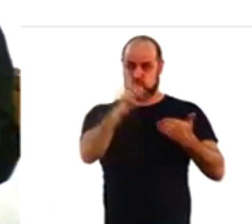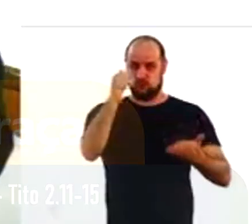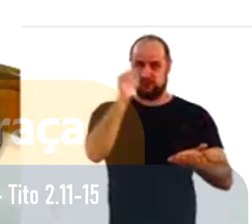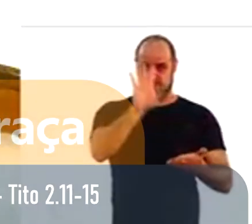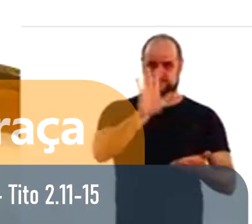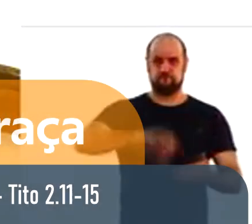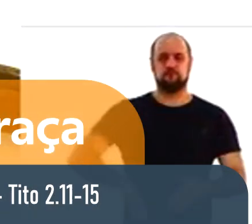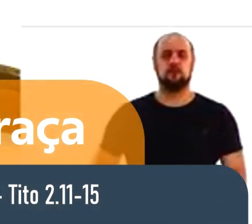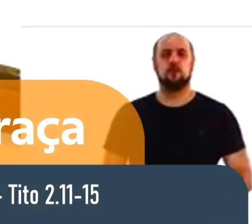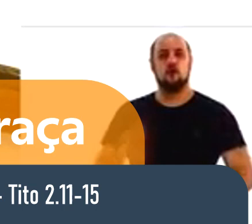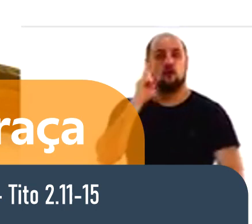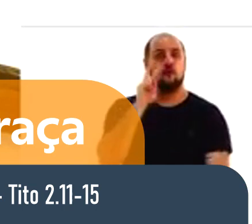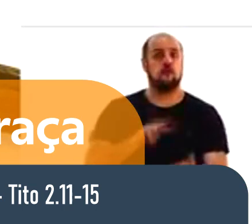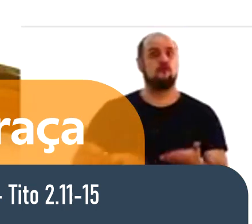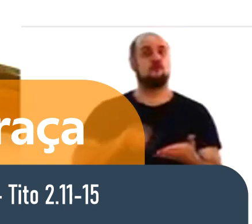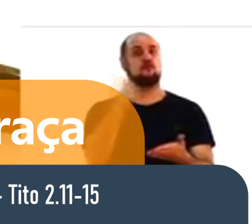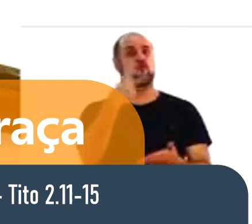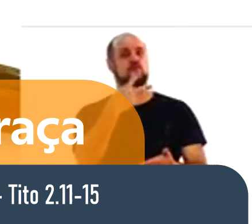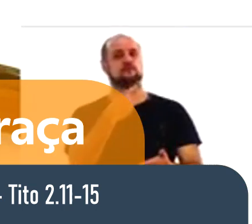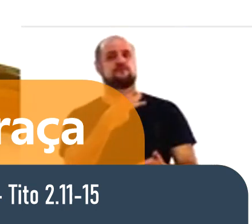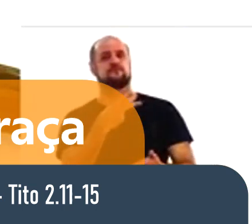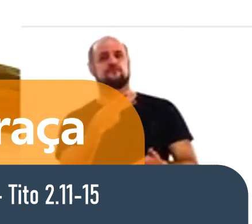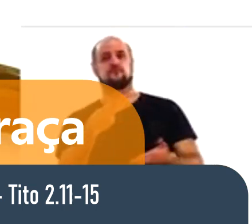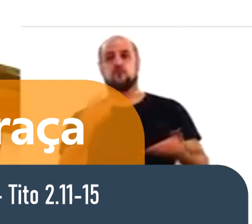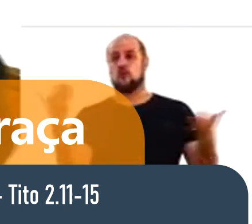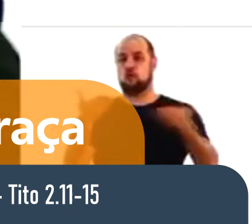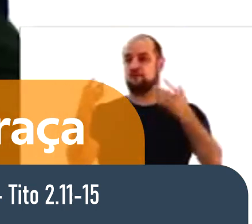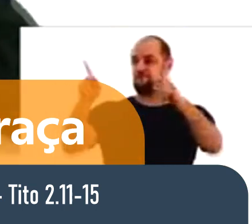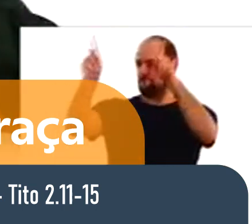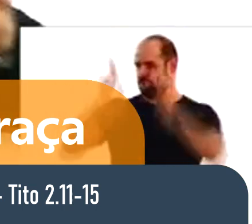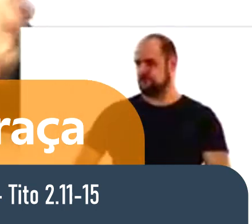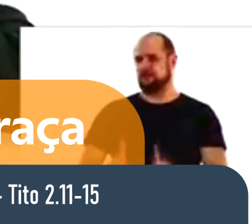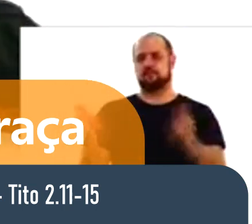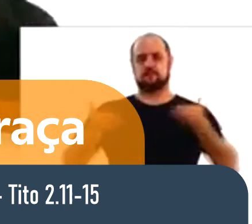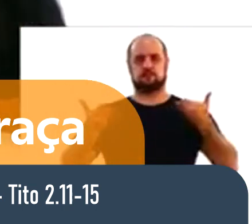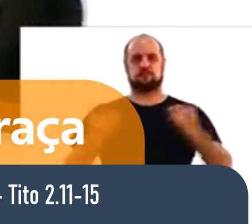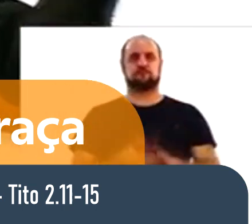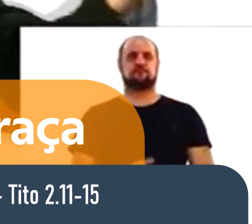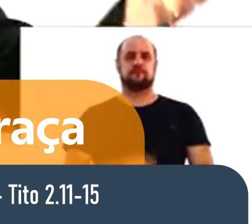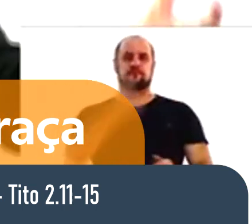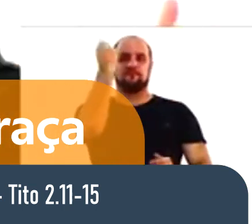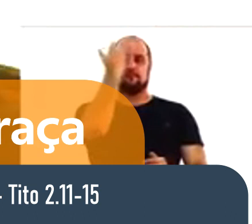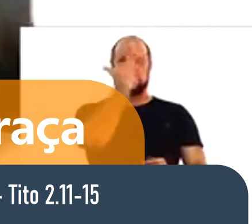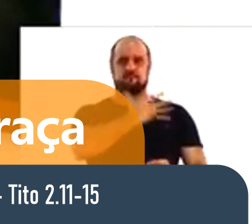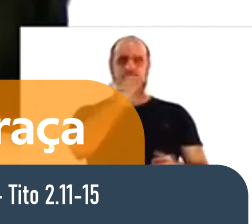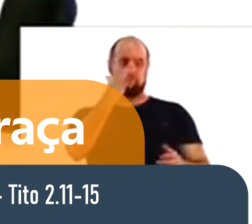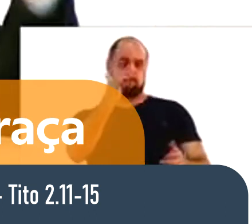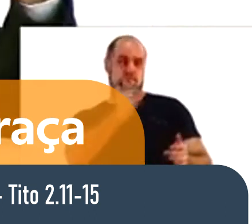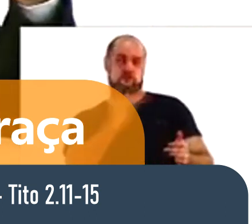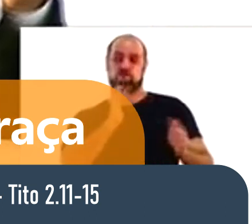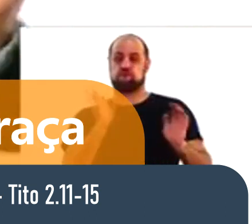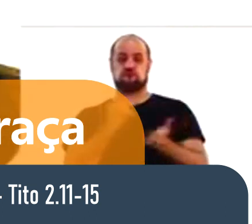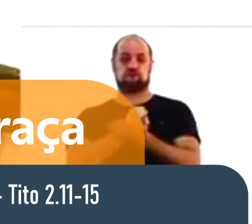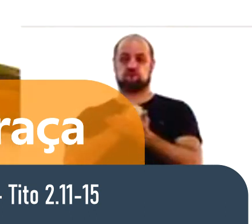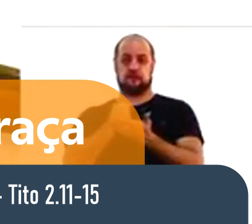Veja o 12 comigo. O 12 nos traz para o presente. Se a graça salvadora se manifestou e nos alcançou em algum momento